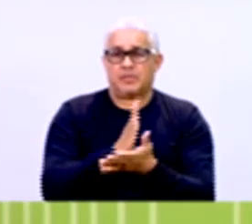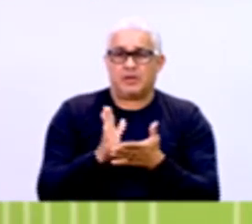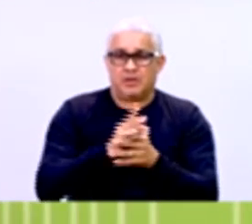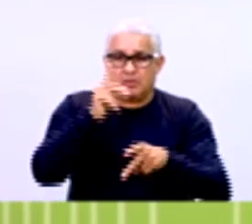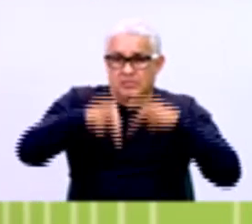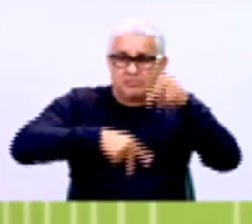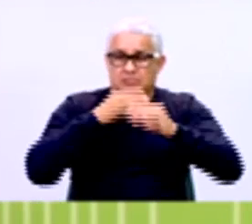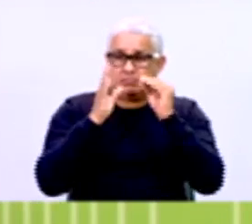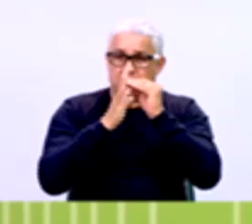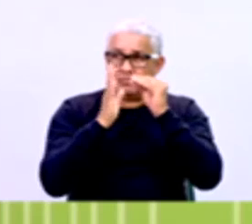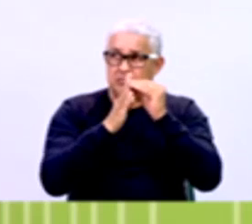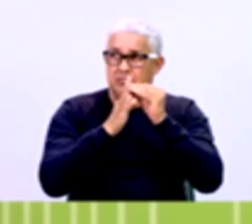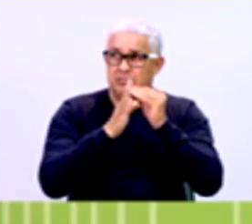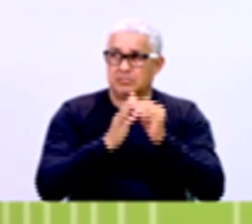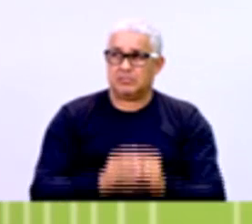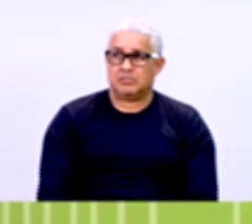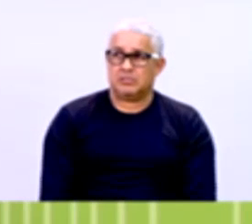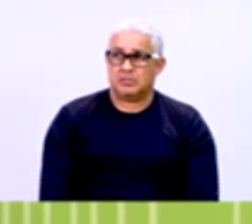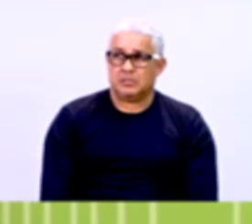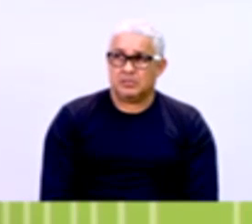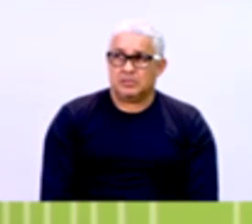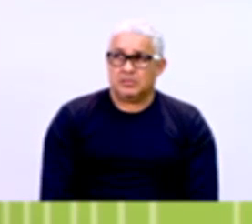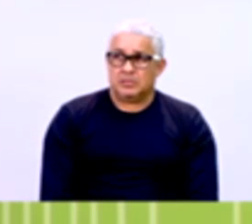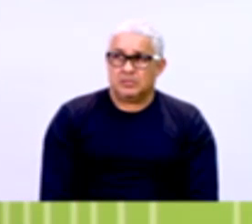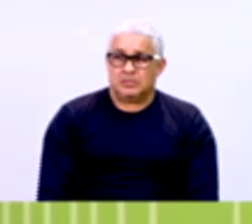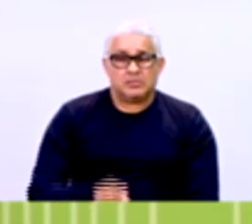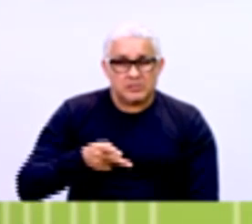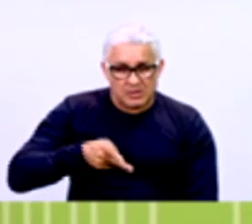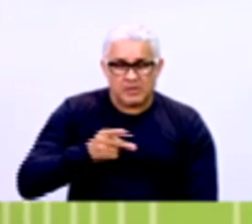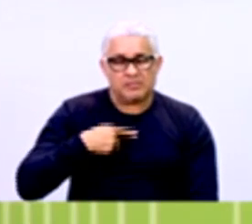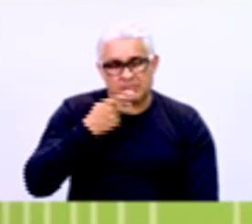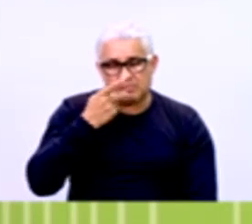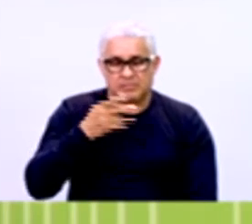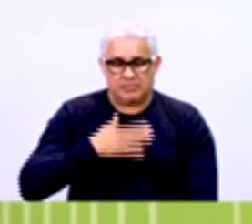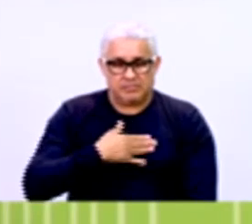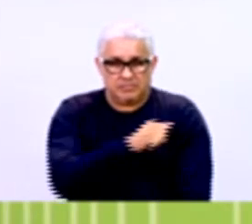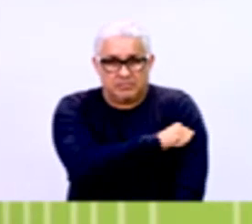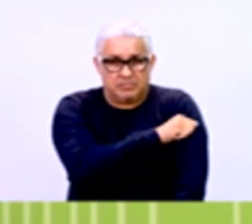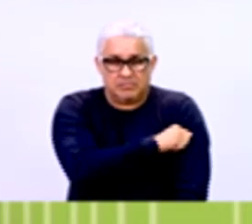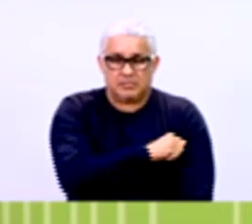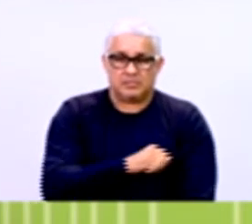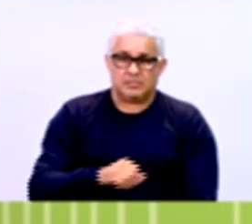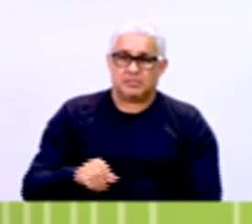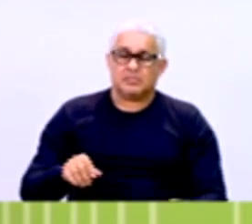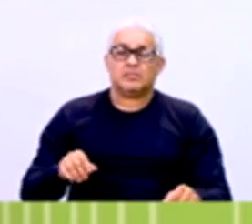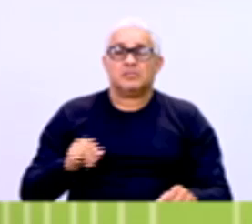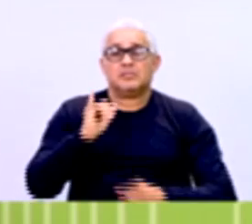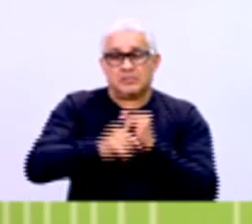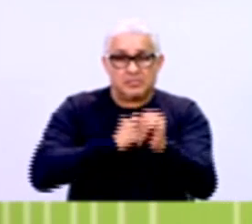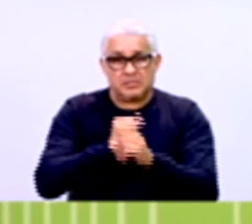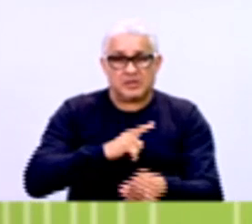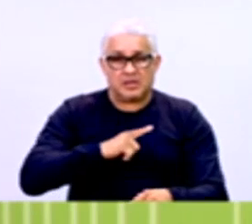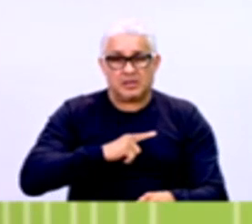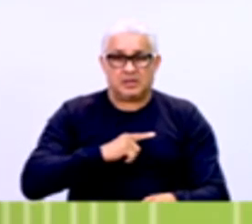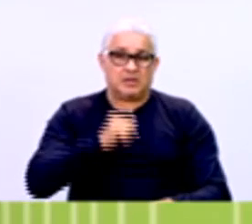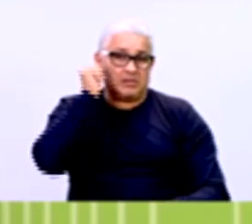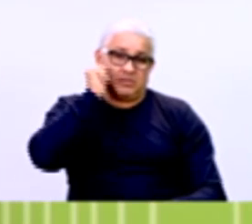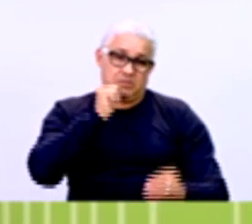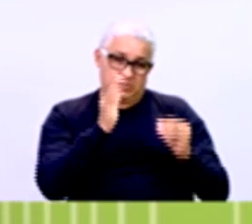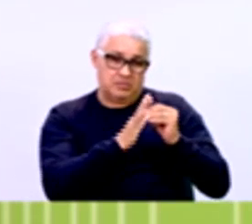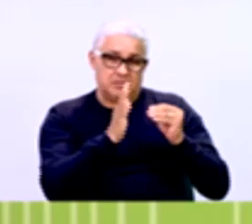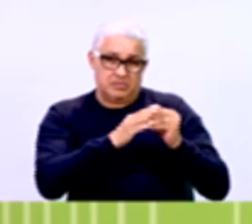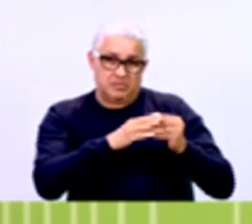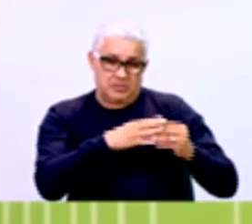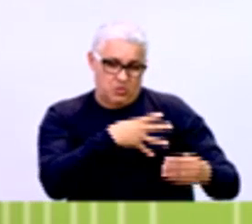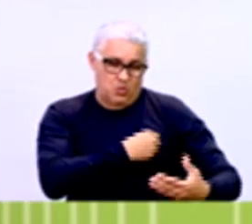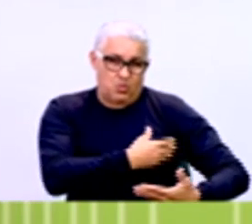povos indígenas, certo? Eu costumo falar sempre isso para os meus alunos na internet, uma figura de uma índia amamentando de um lado o filho